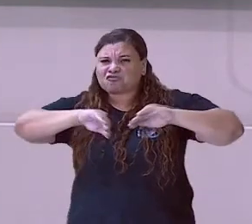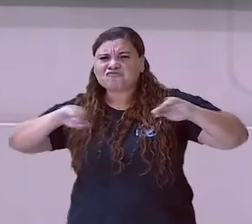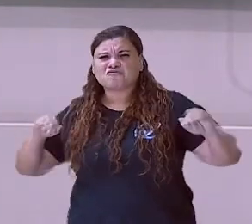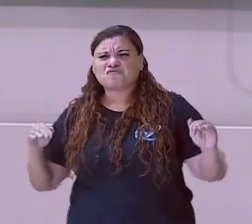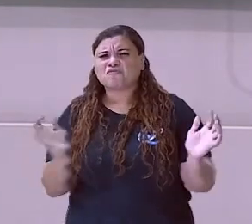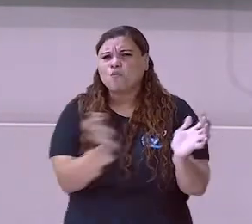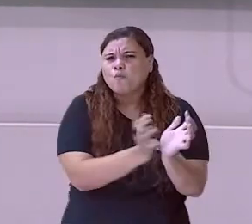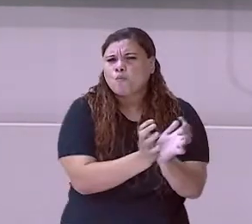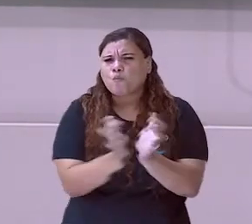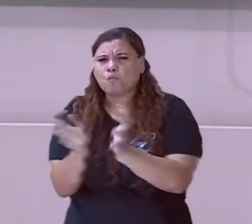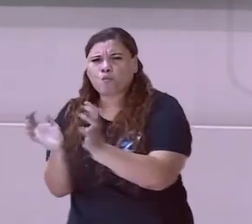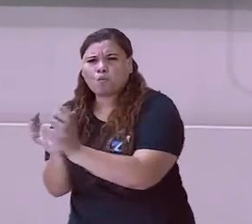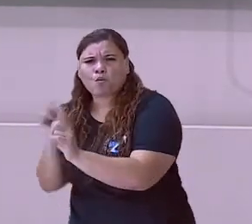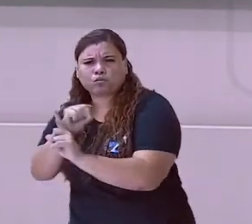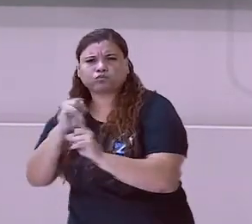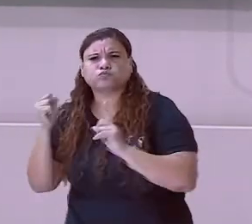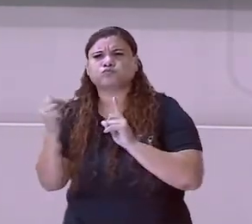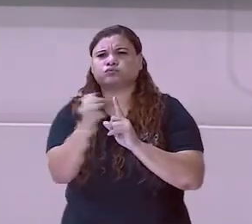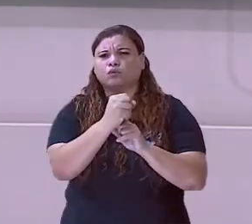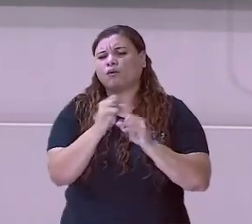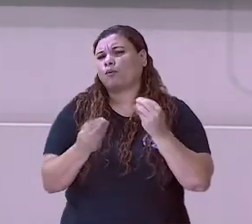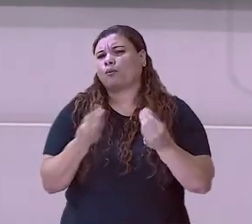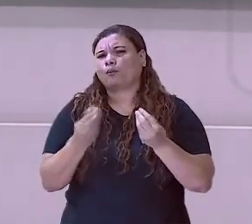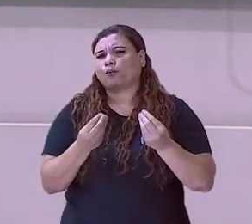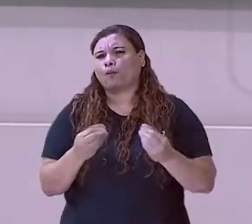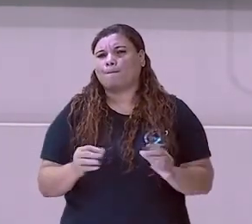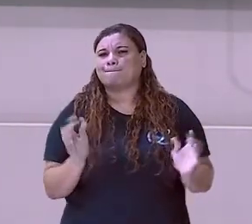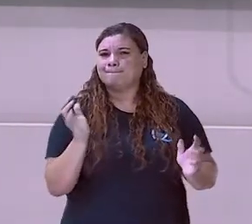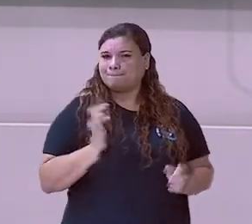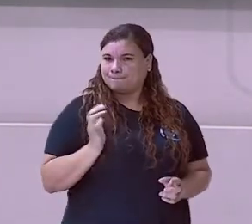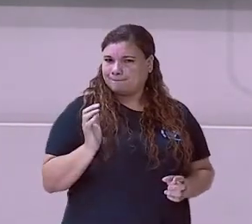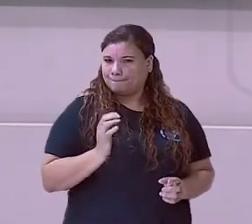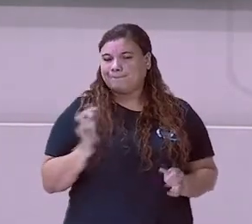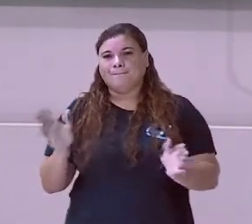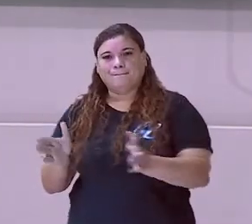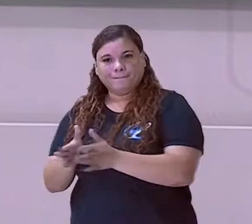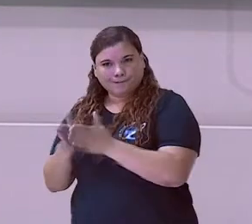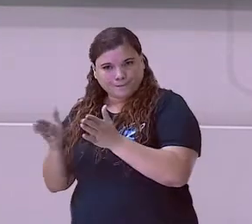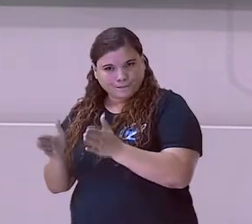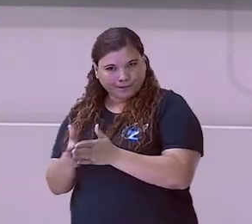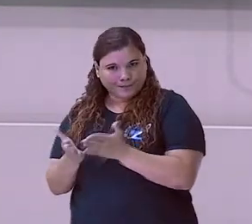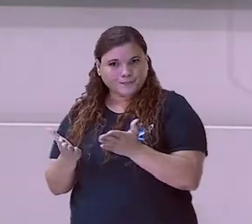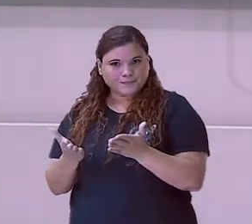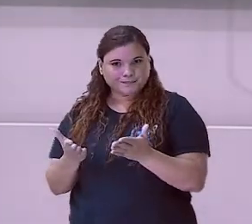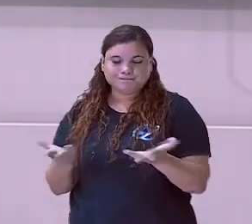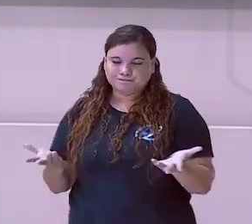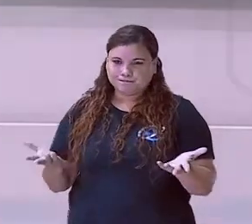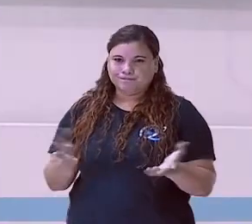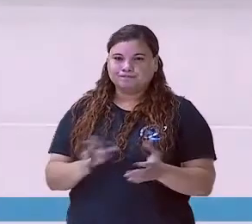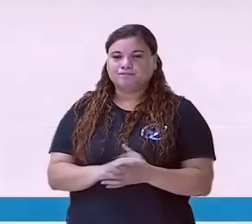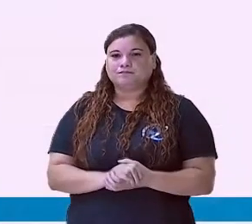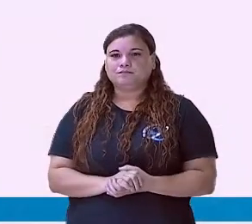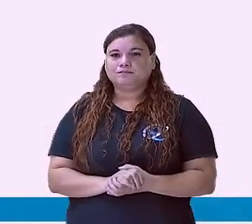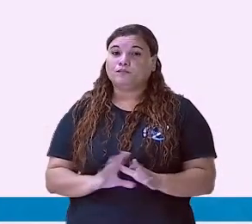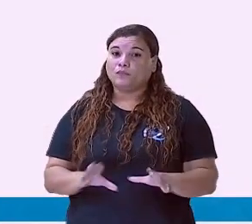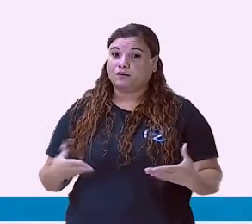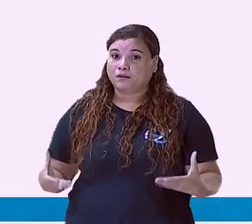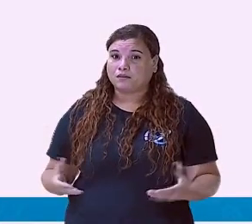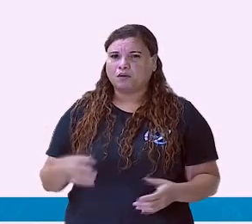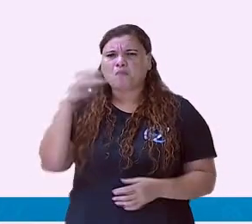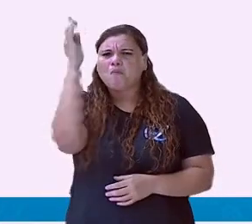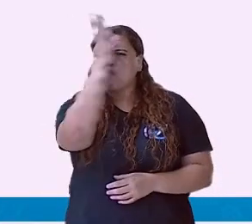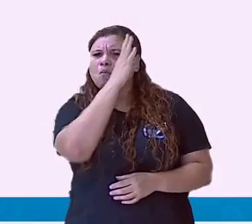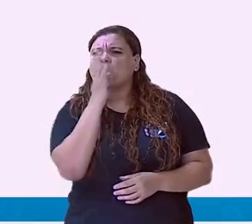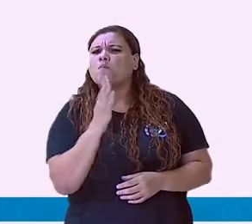vai estar influenciando. E aí, nós vamos ver que o Brasil vai entrar no bloco de